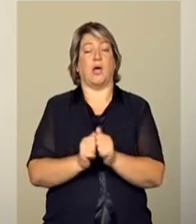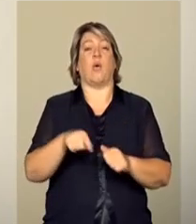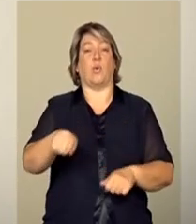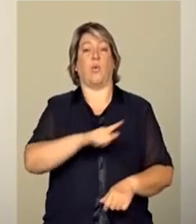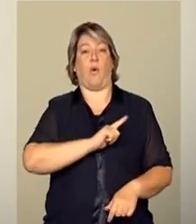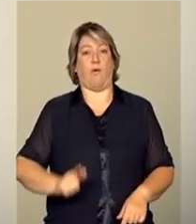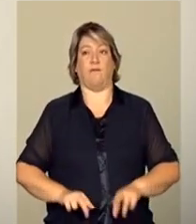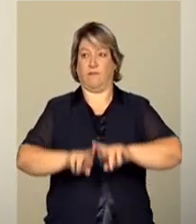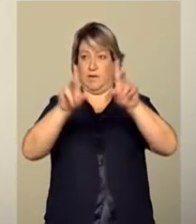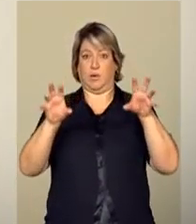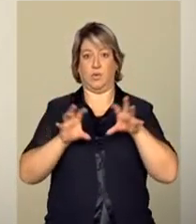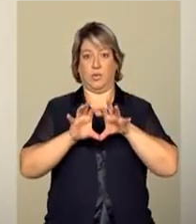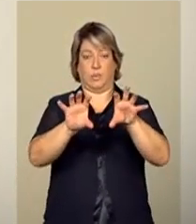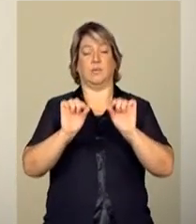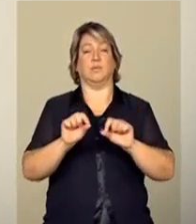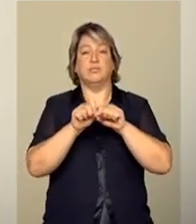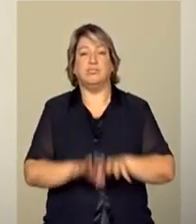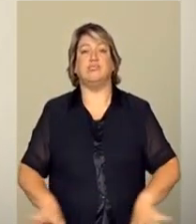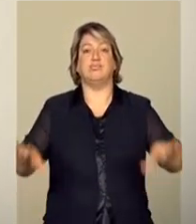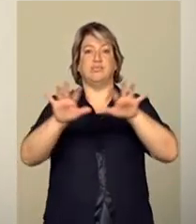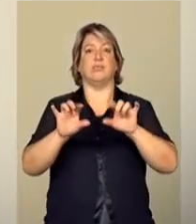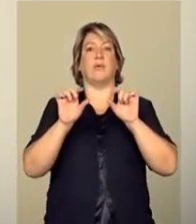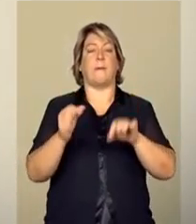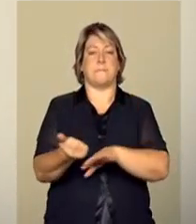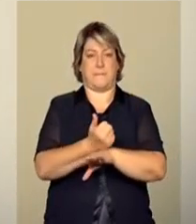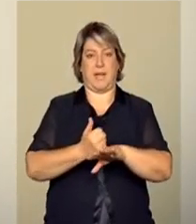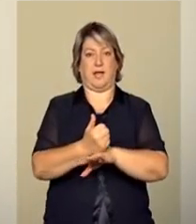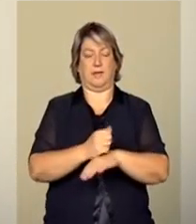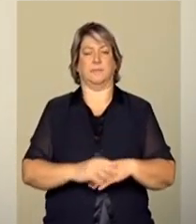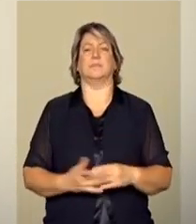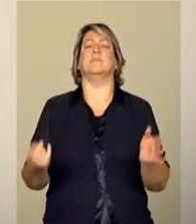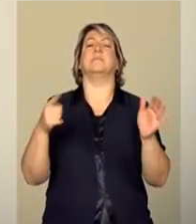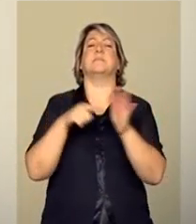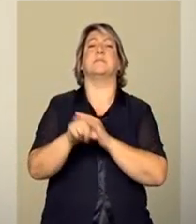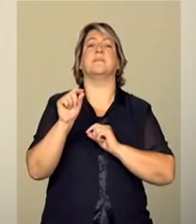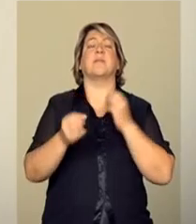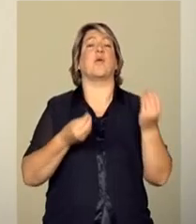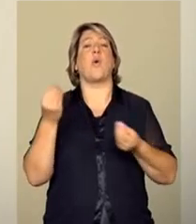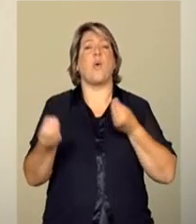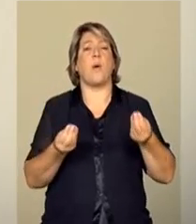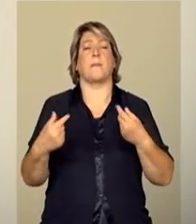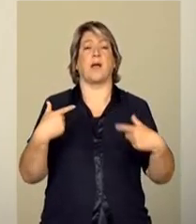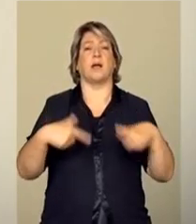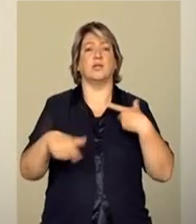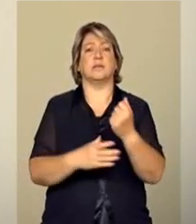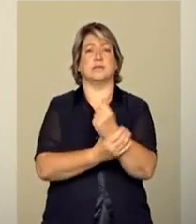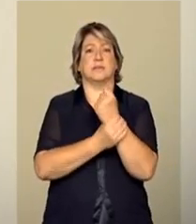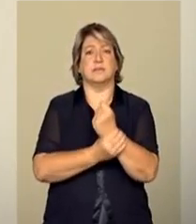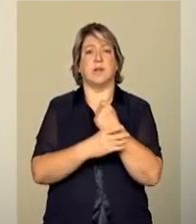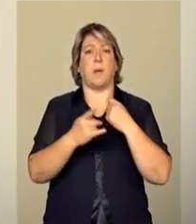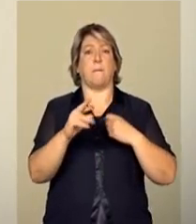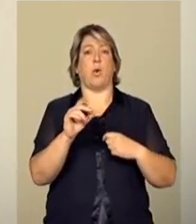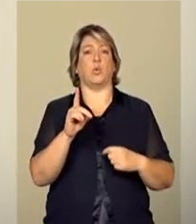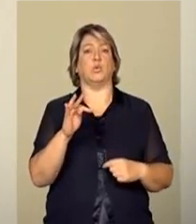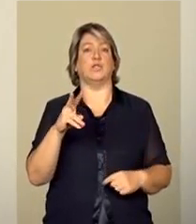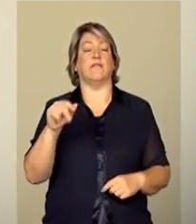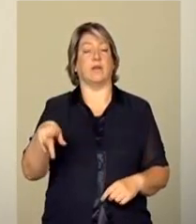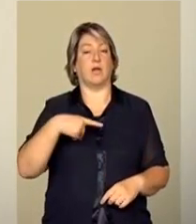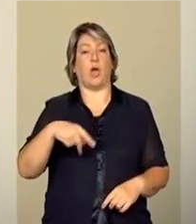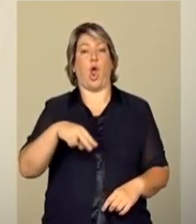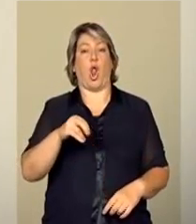isso vai permitir uma distribuição melhor em que consiste as ações de segurança produtiva para que o Nordeste